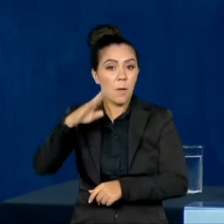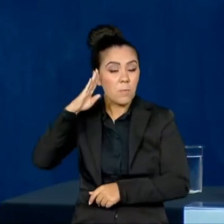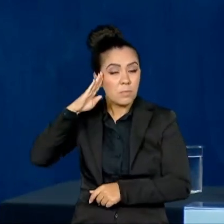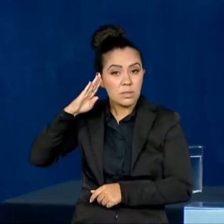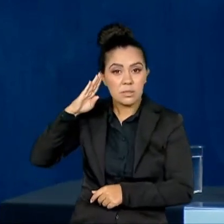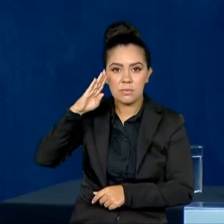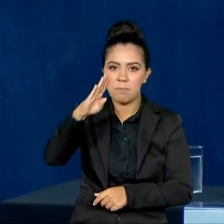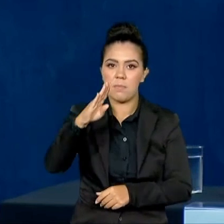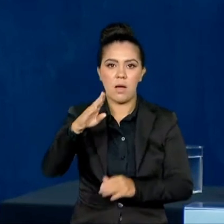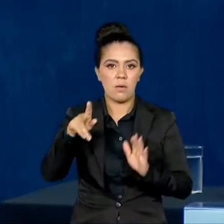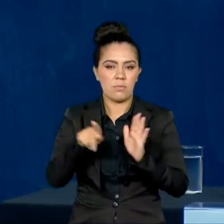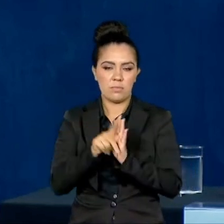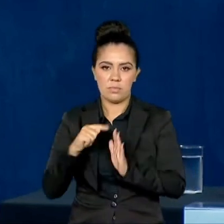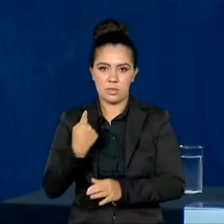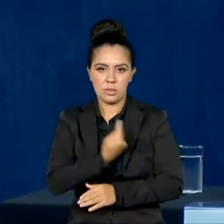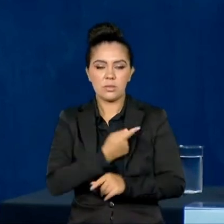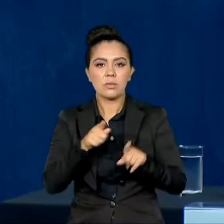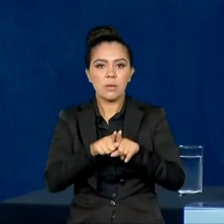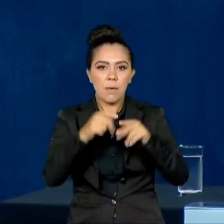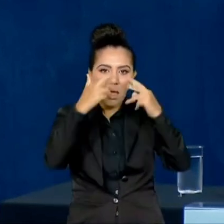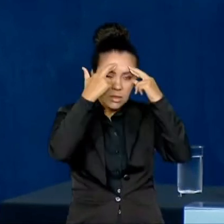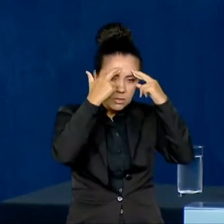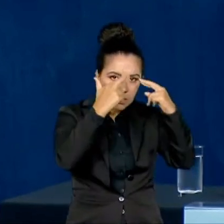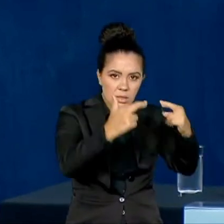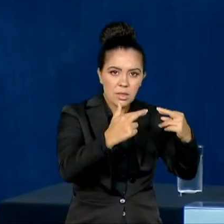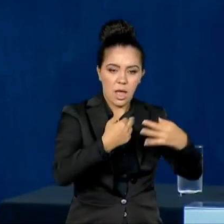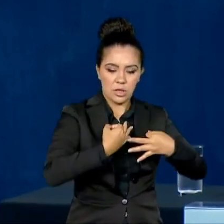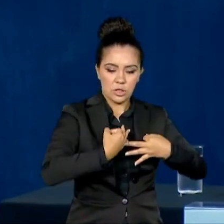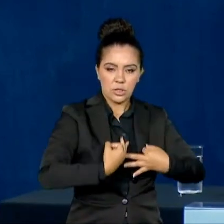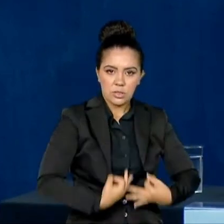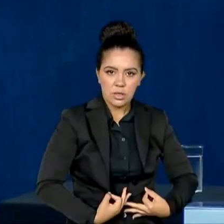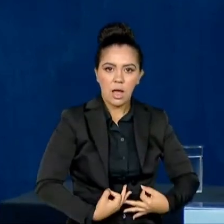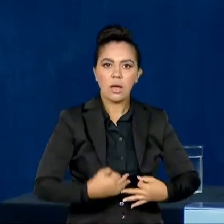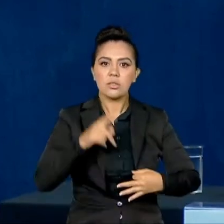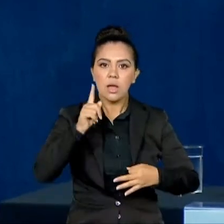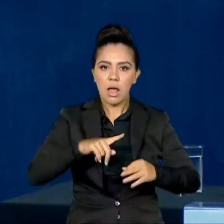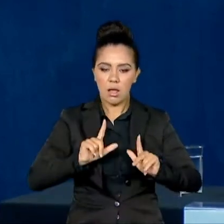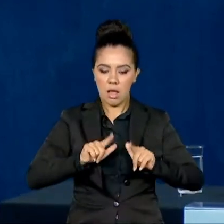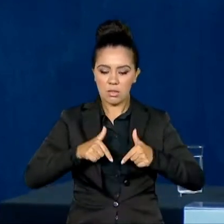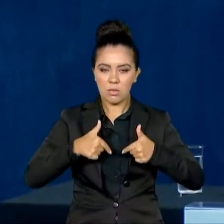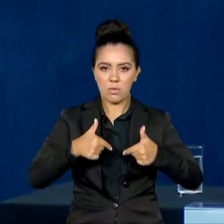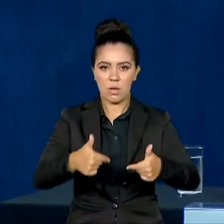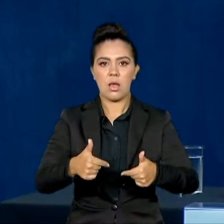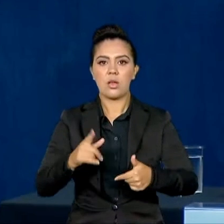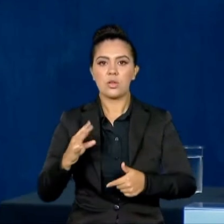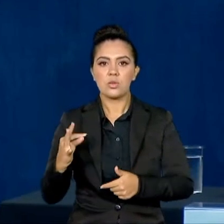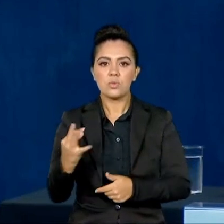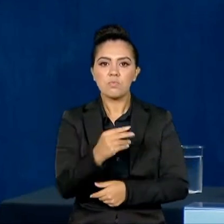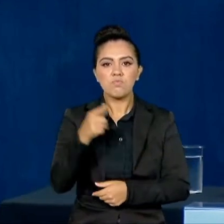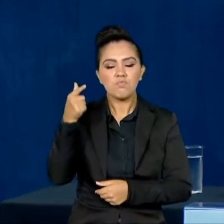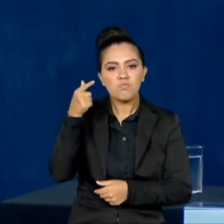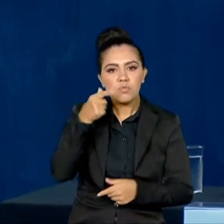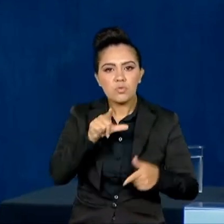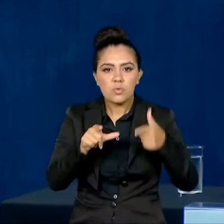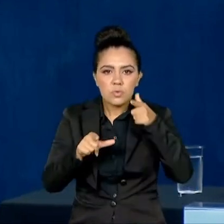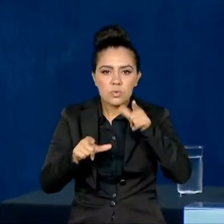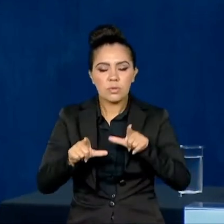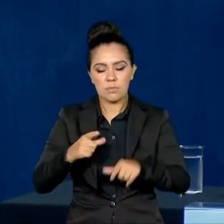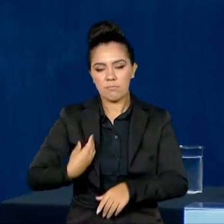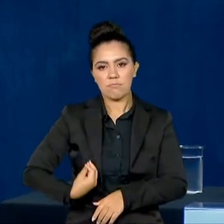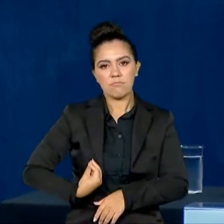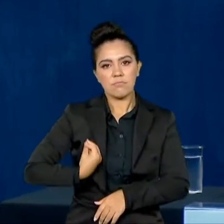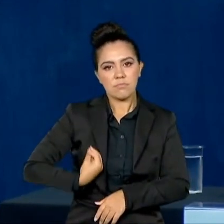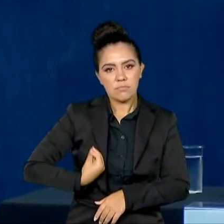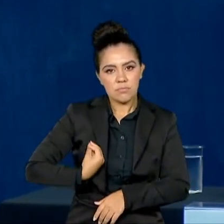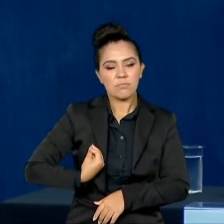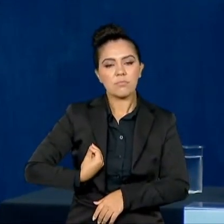intransigente. Respeitar a dignidade é atuar para que todos disponham das condições mínimas para viver